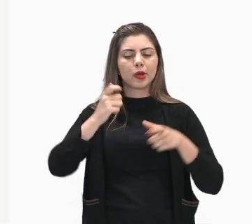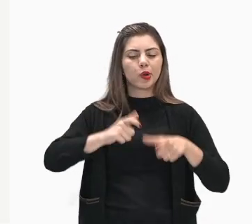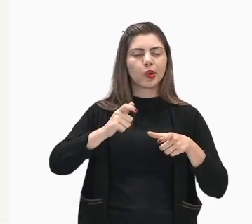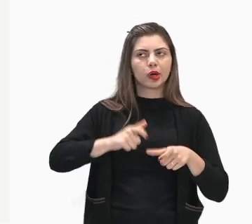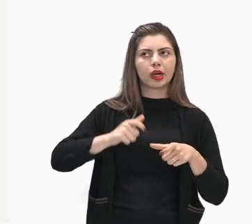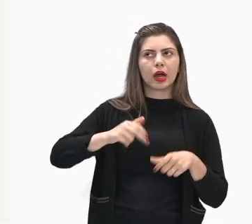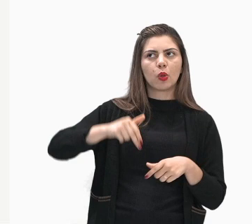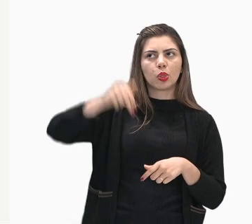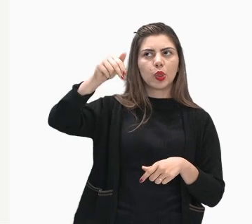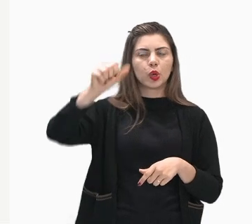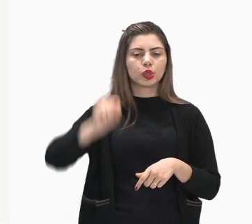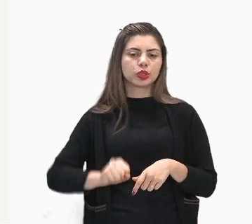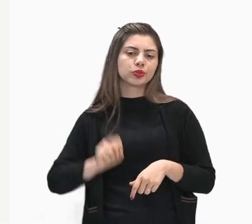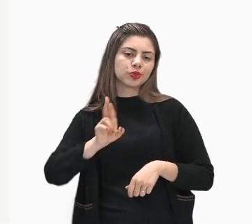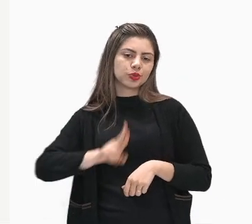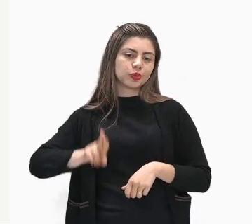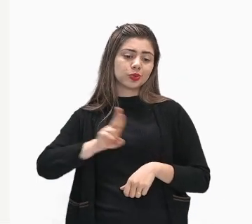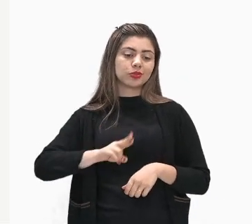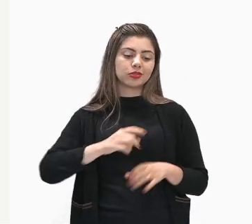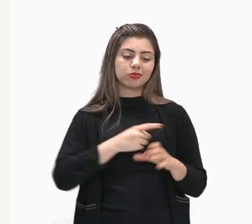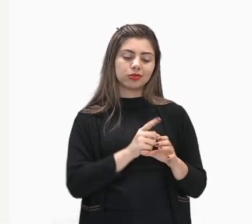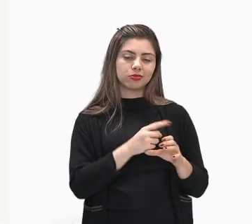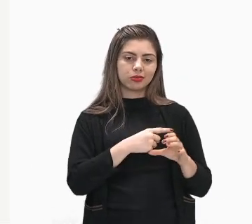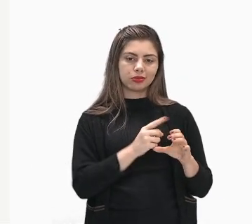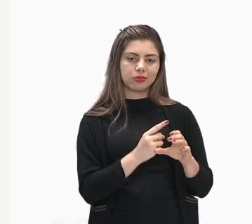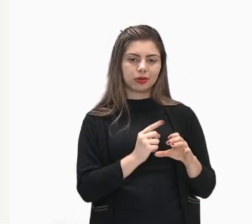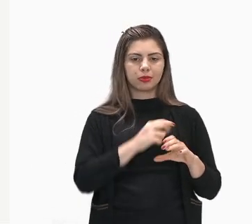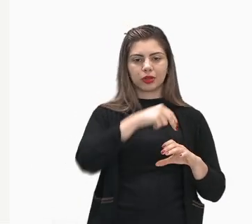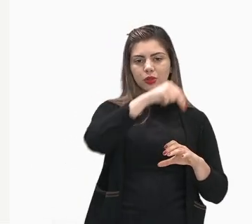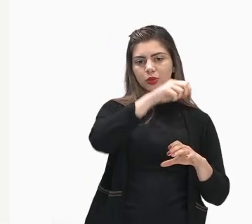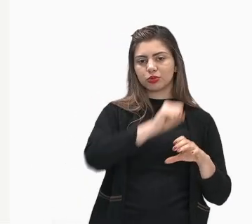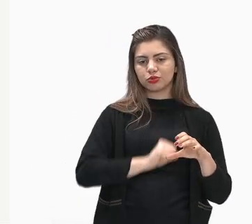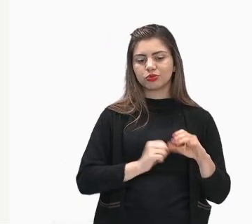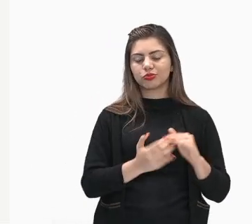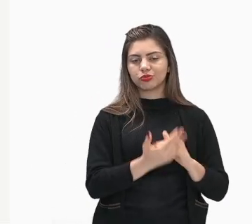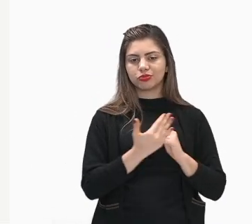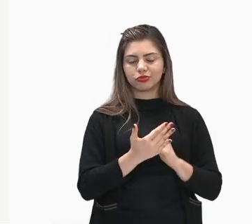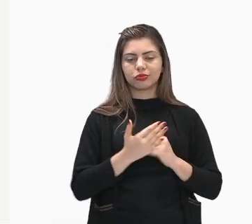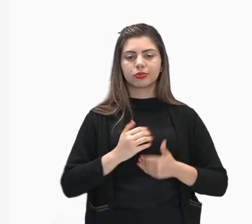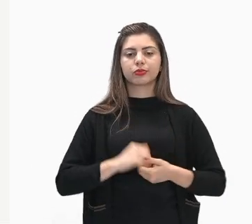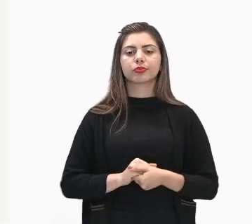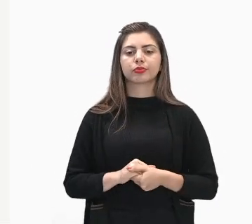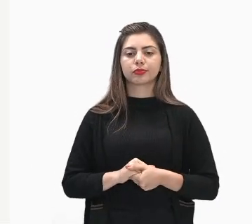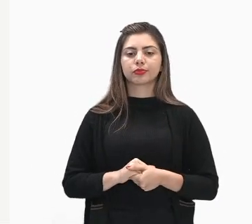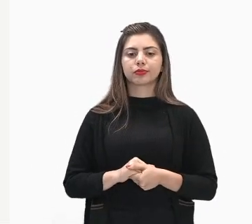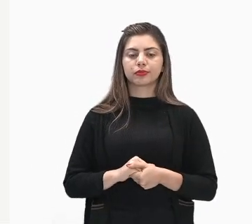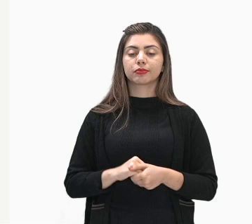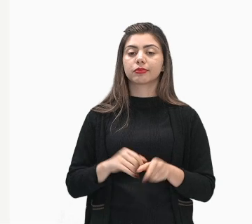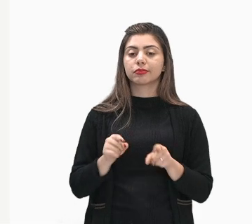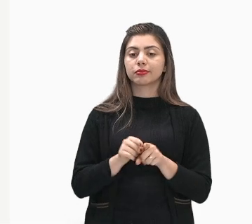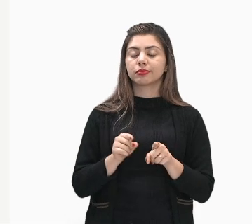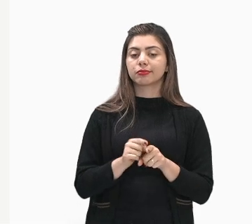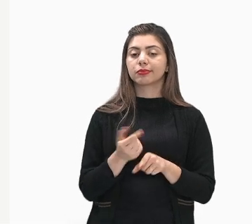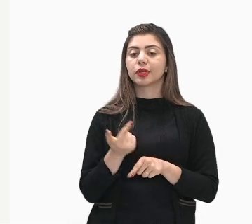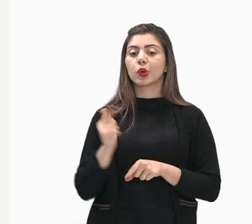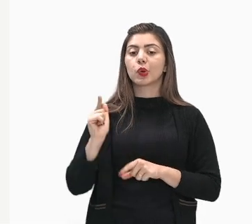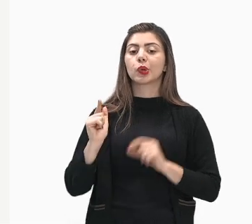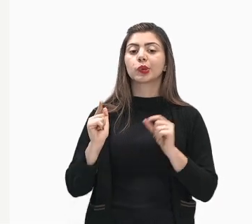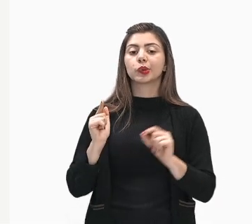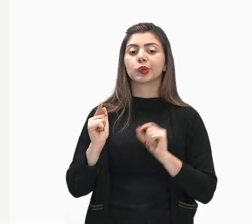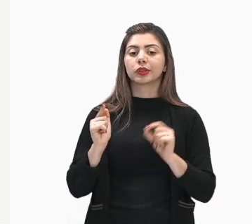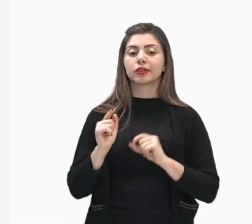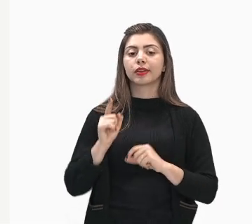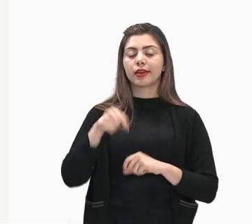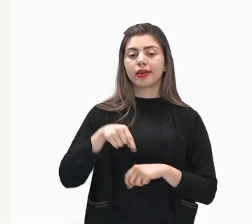sul com a utilização de uma bússola. E também tem uma outra propriedade, que é a